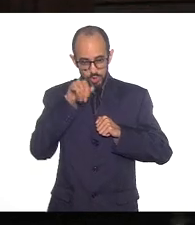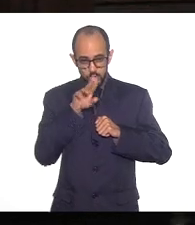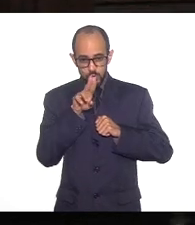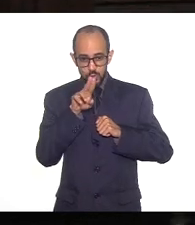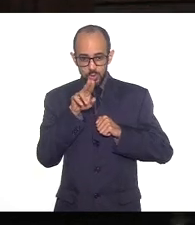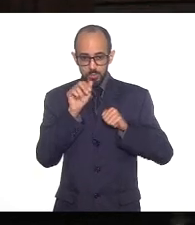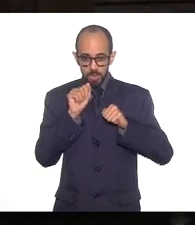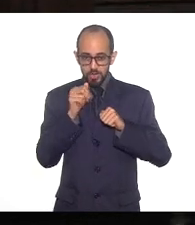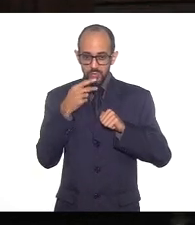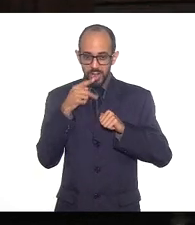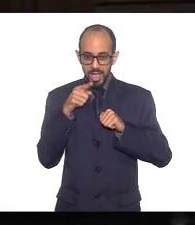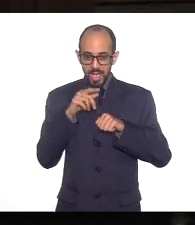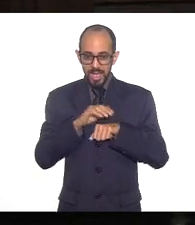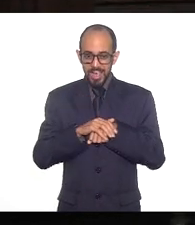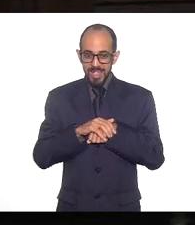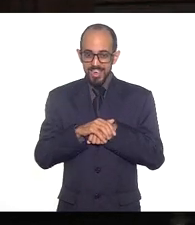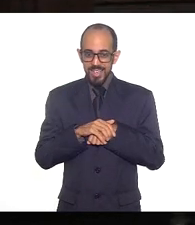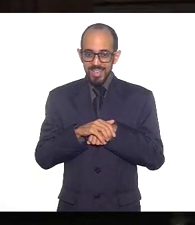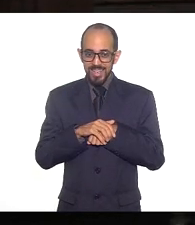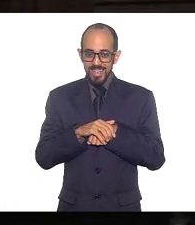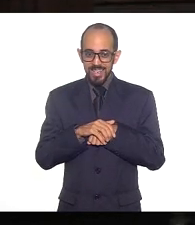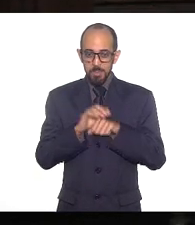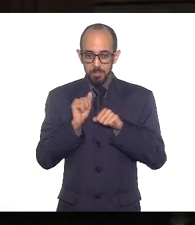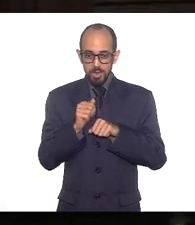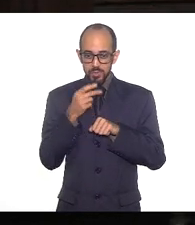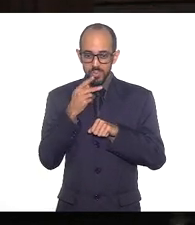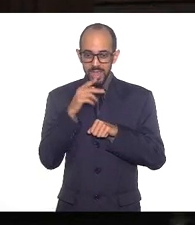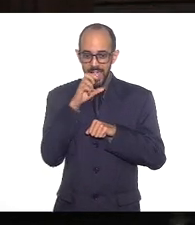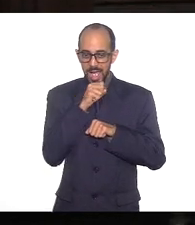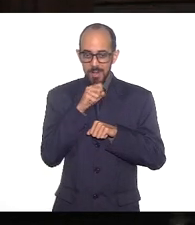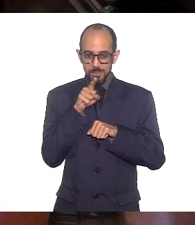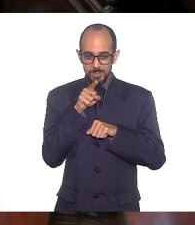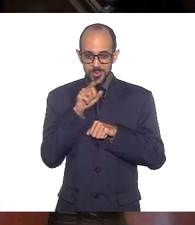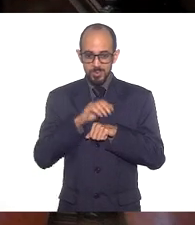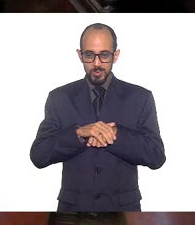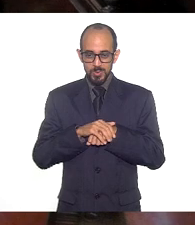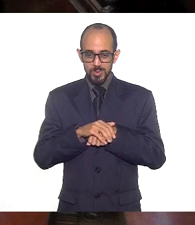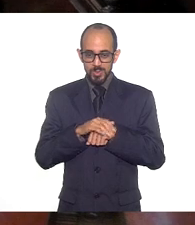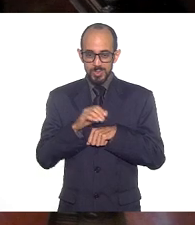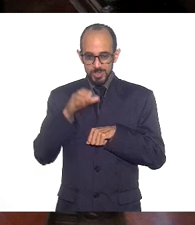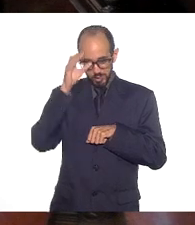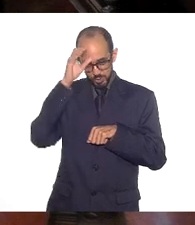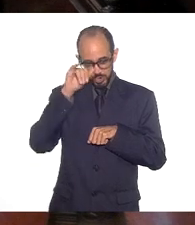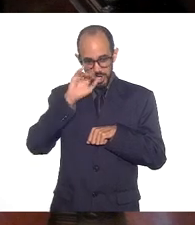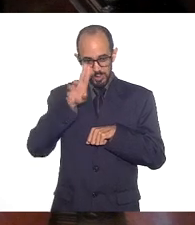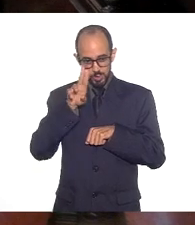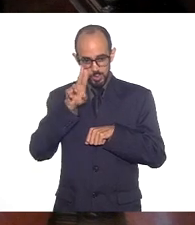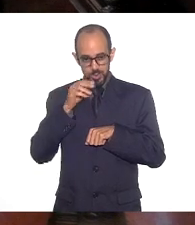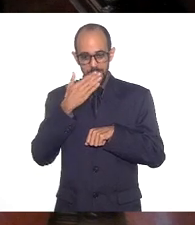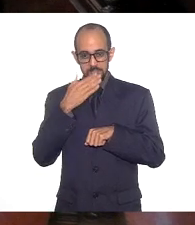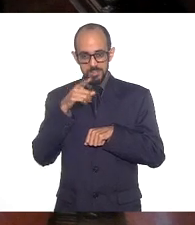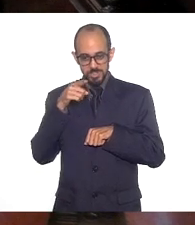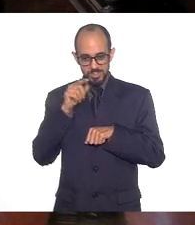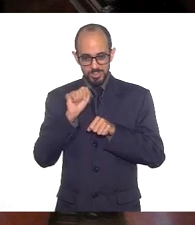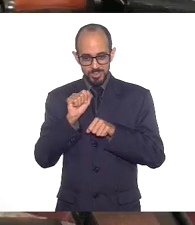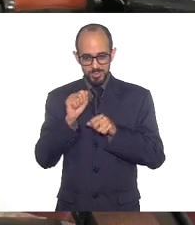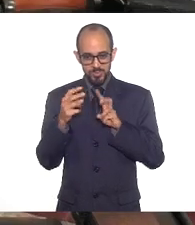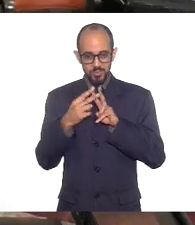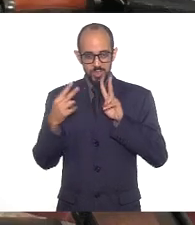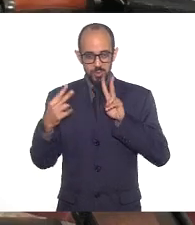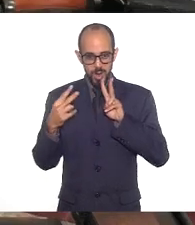desculpa não entendi e a deputada a deputada te ajuda pedindo a parte pela forma